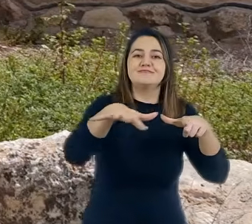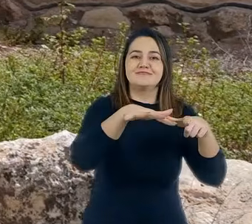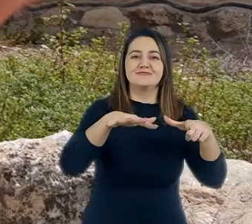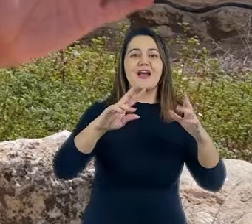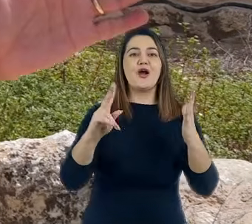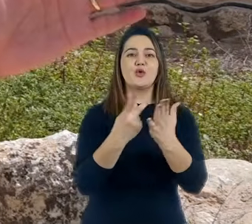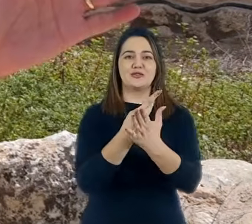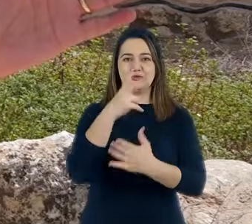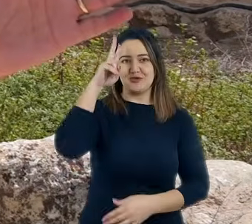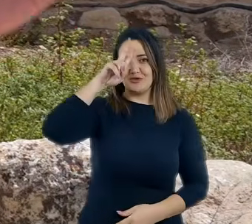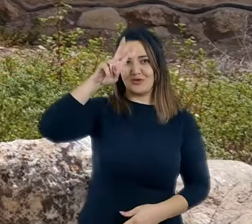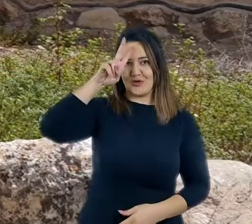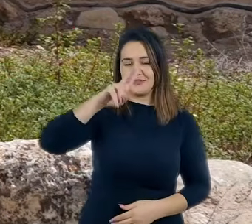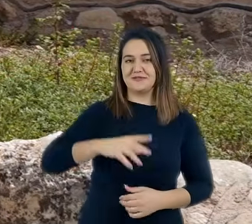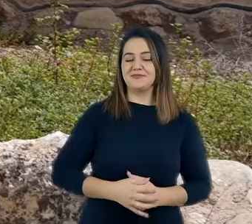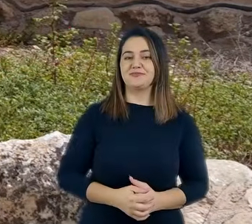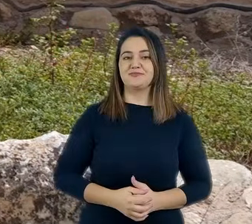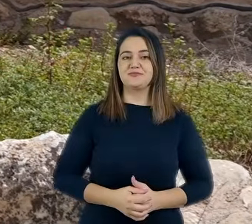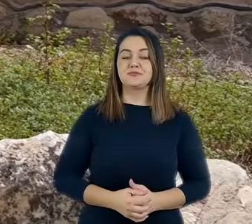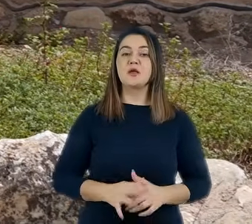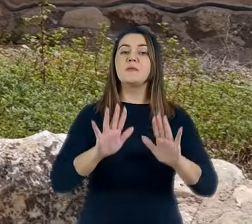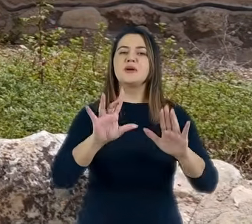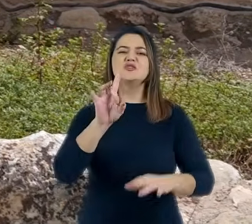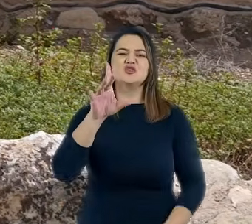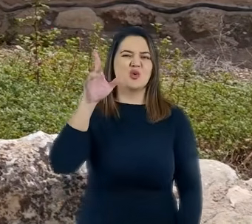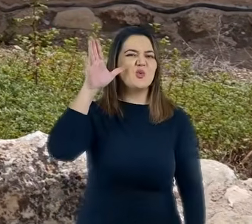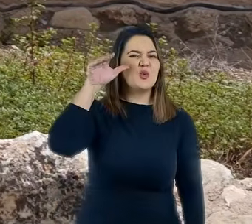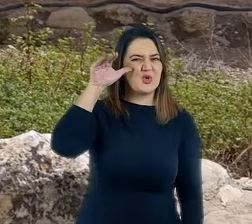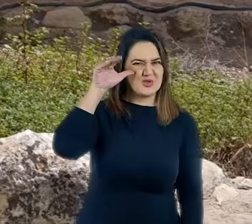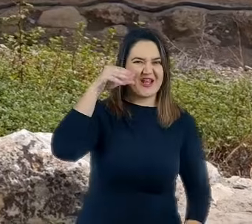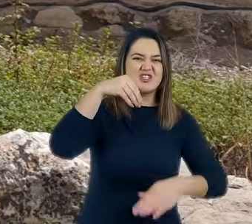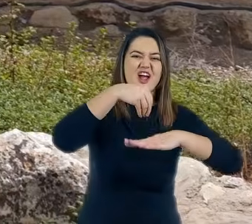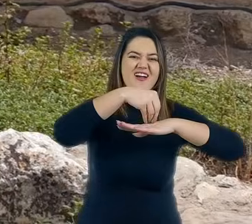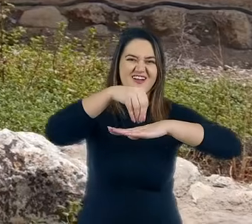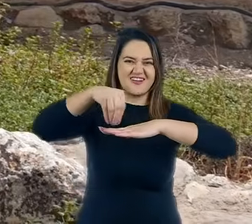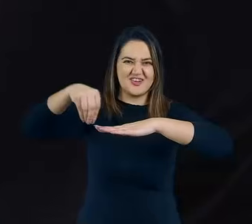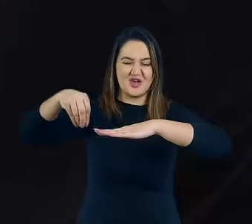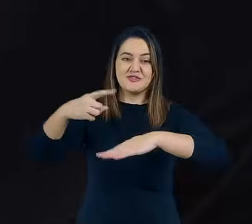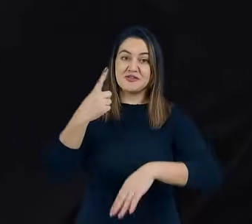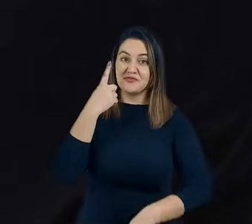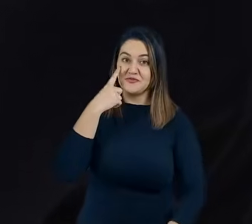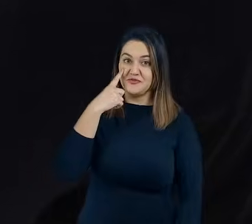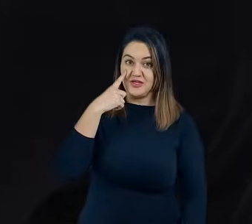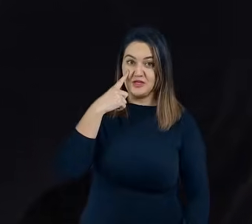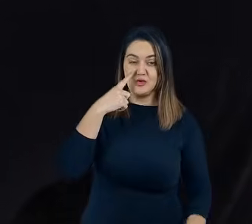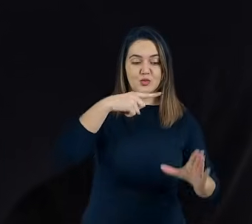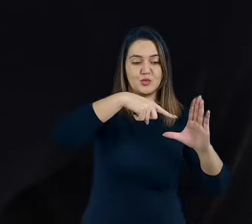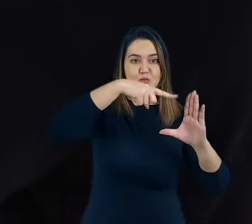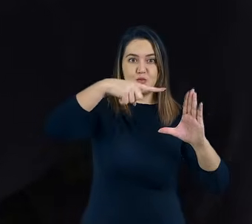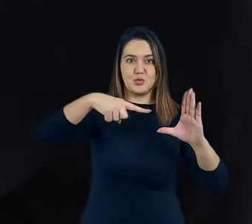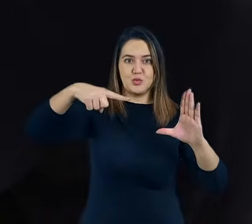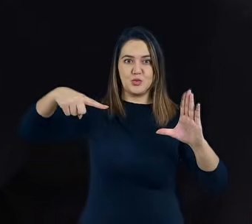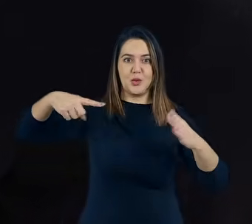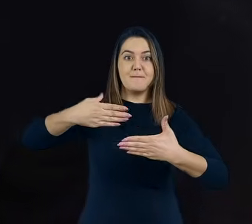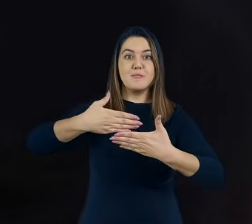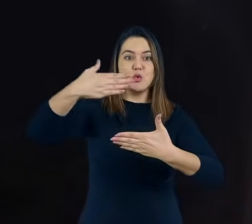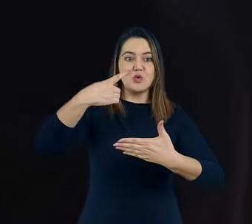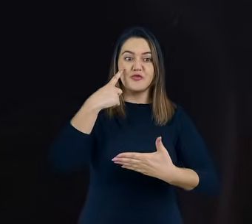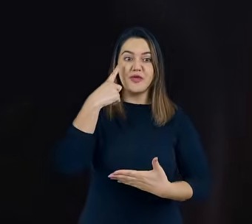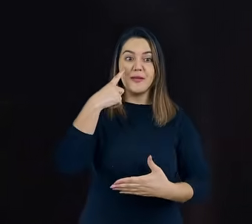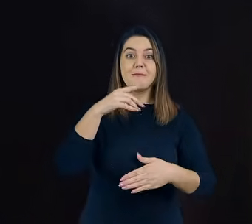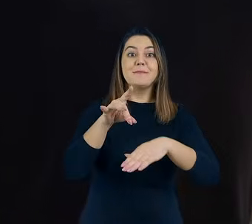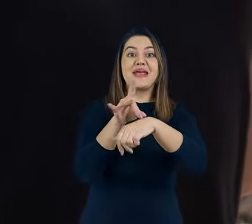seria o cenário dos episódios narrados na Palavra de Deus. Mas apenas uma curiosidade arqueológica. Você está vendo aquela